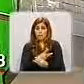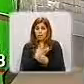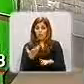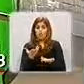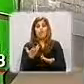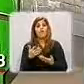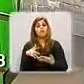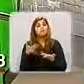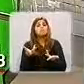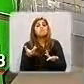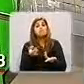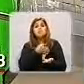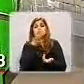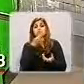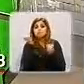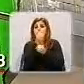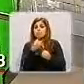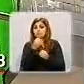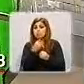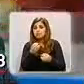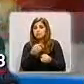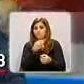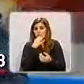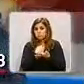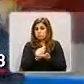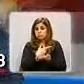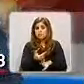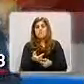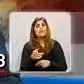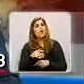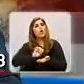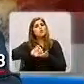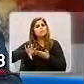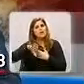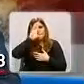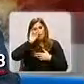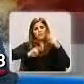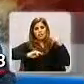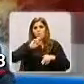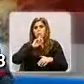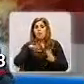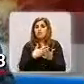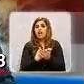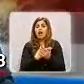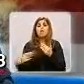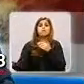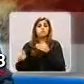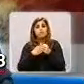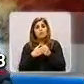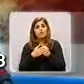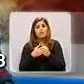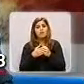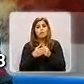seleção profissional não faz qualquer comentário. O despacho do Ministro das Finanças pode provocar também o encerramento de parte